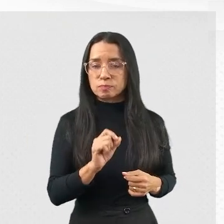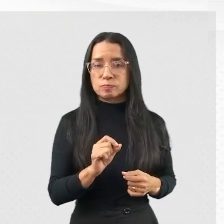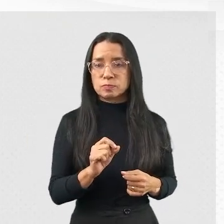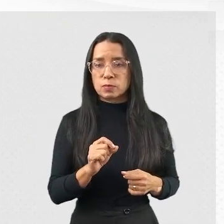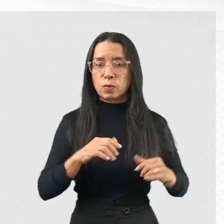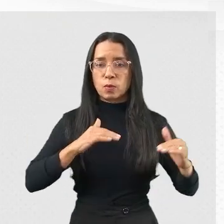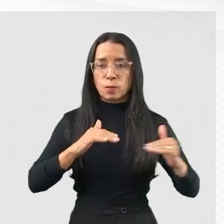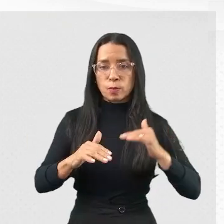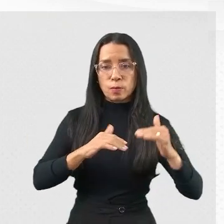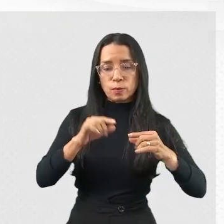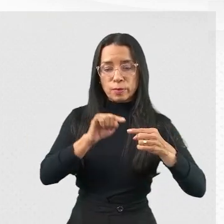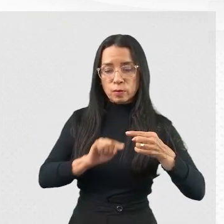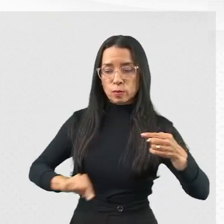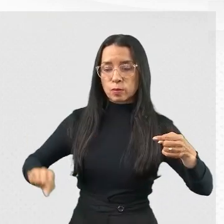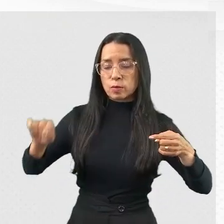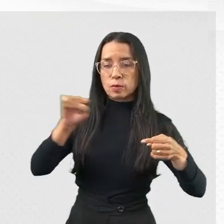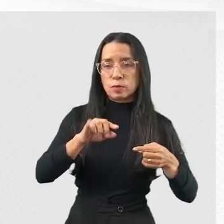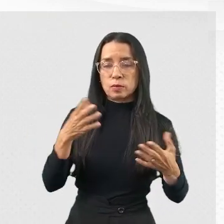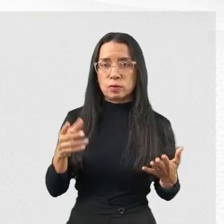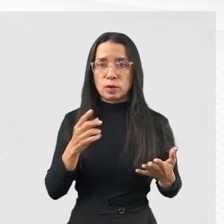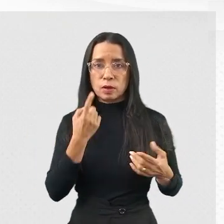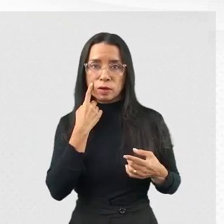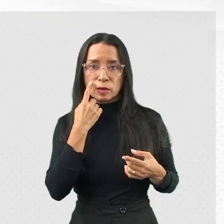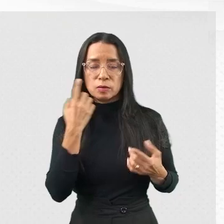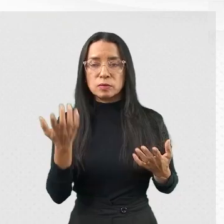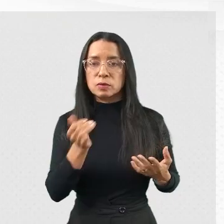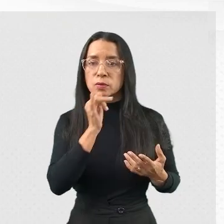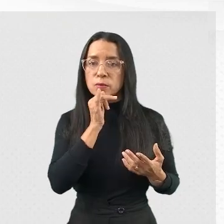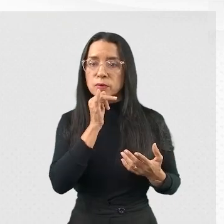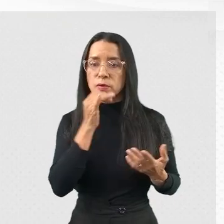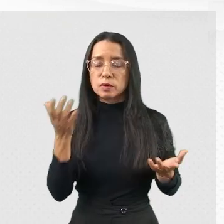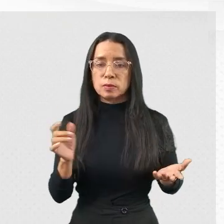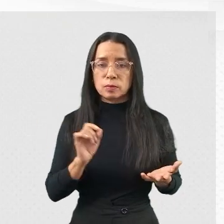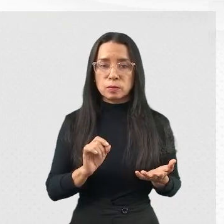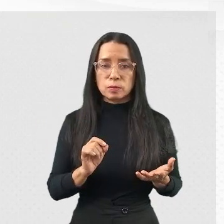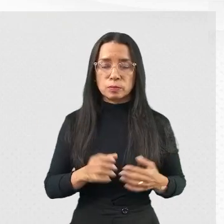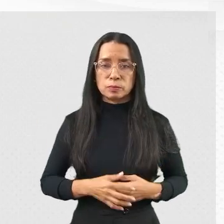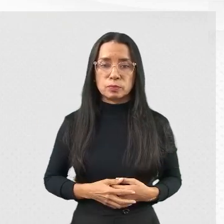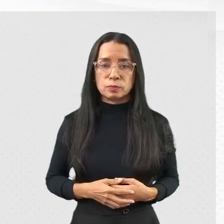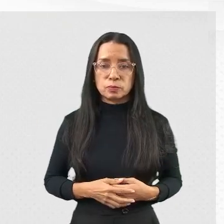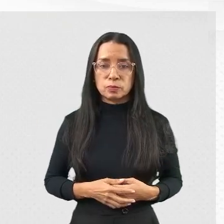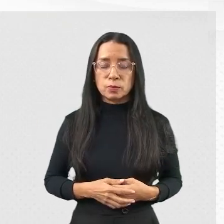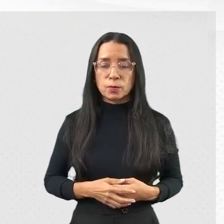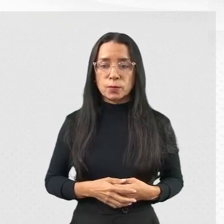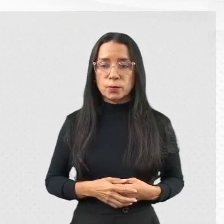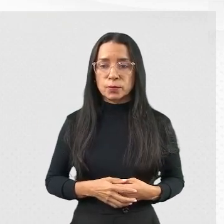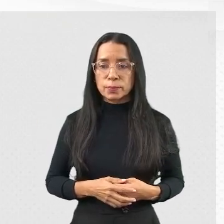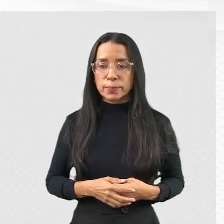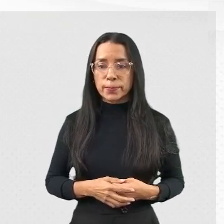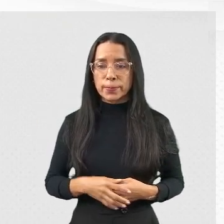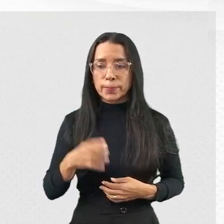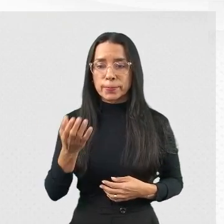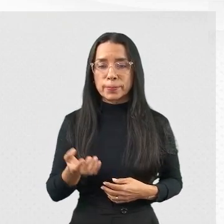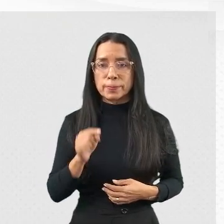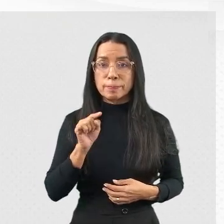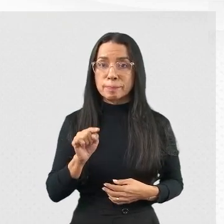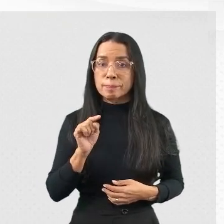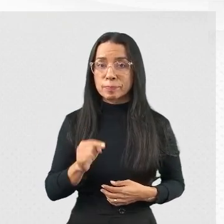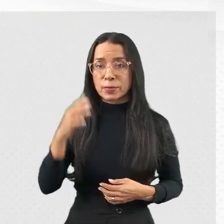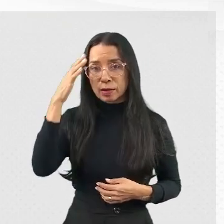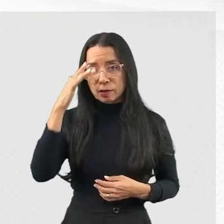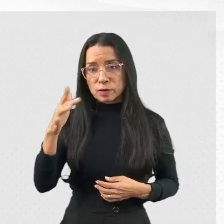um movimento circular. Vejam aqui o exemplo, ó. Eu queria que vocês imaginassem